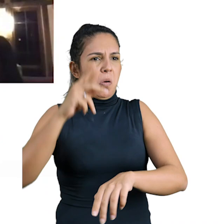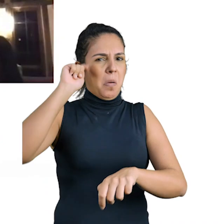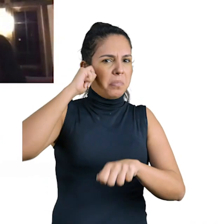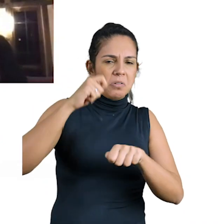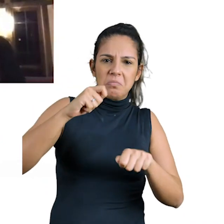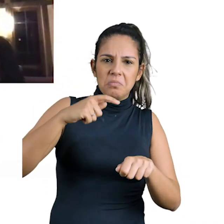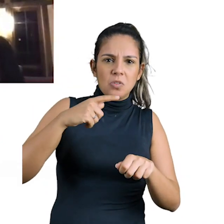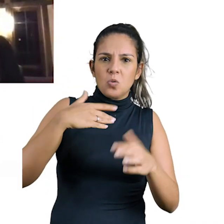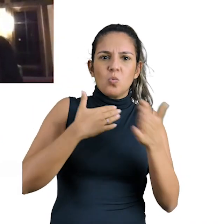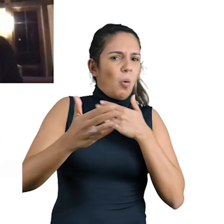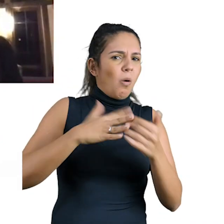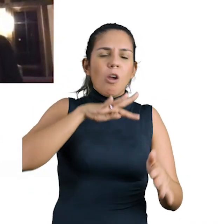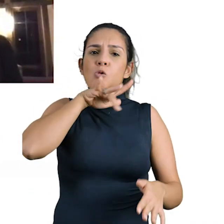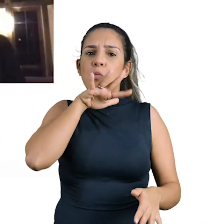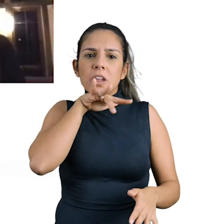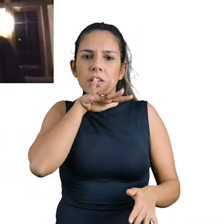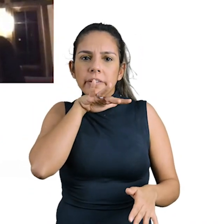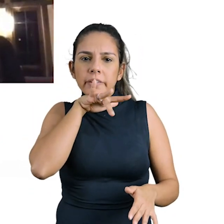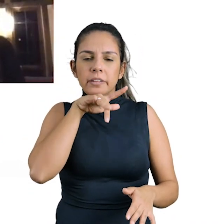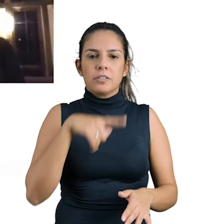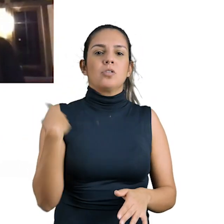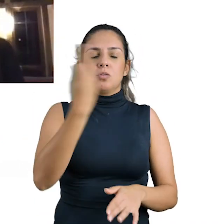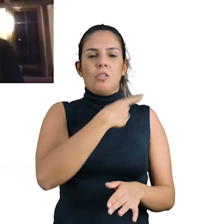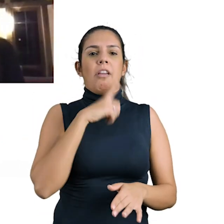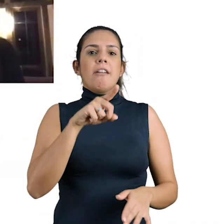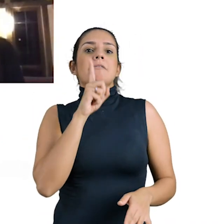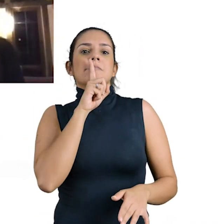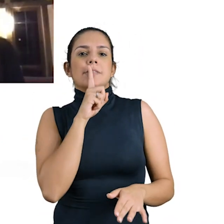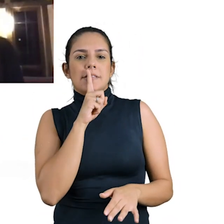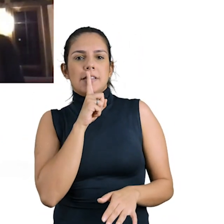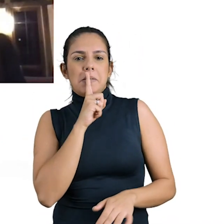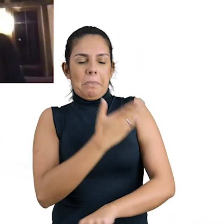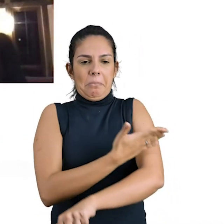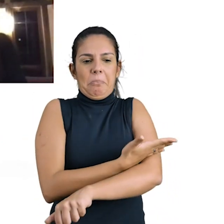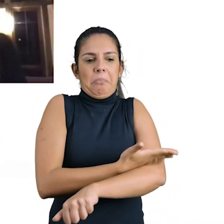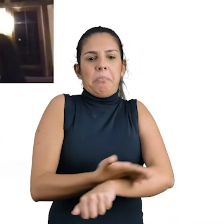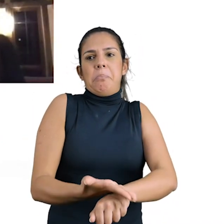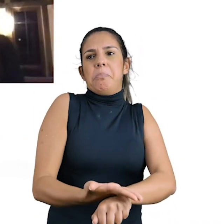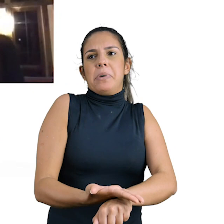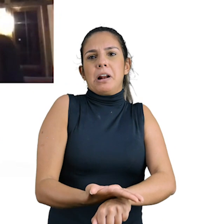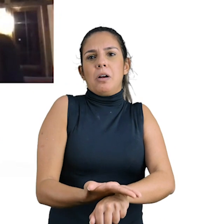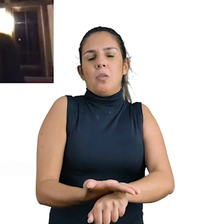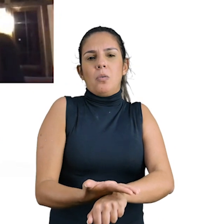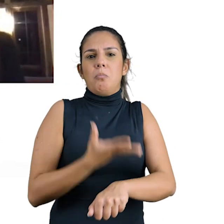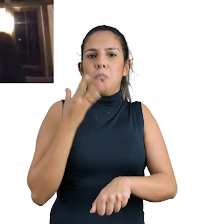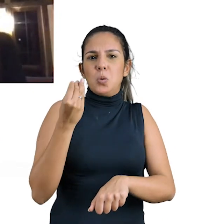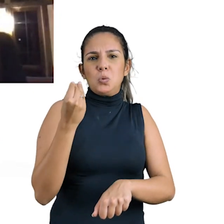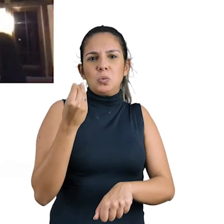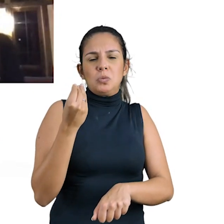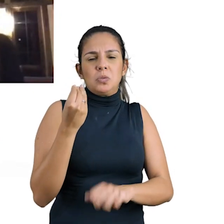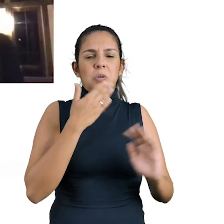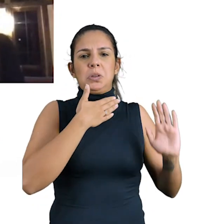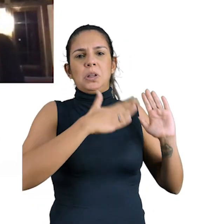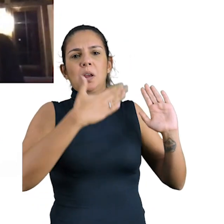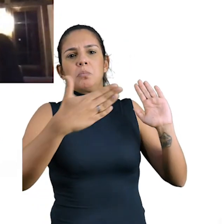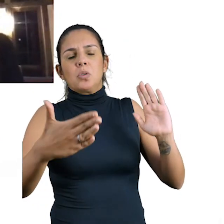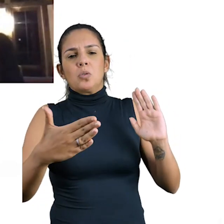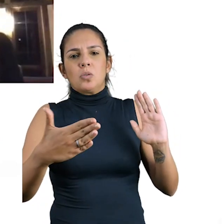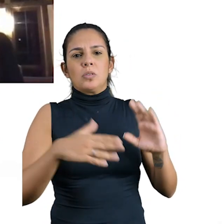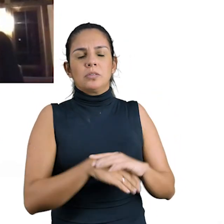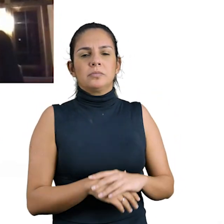é muito pautado num pacto de silêncio, né? Numa branquitude que há muito tempo